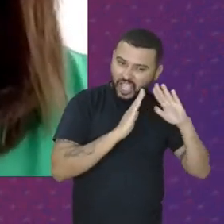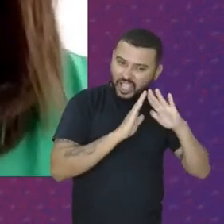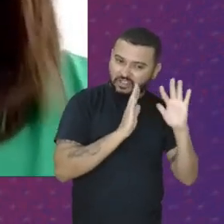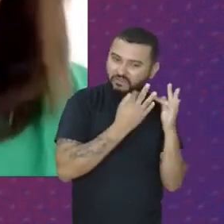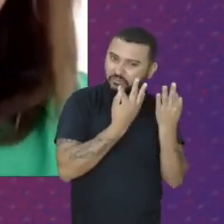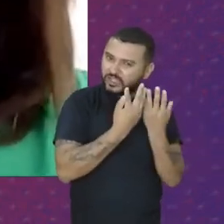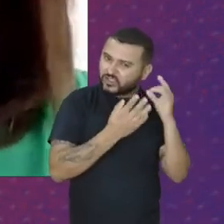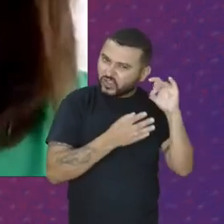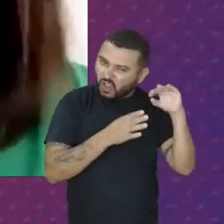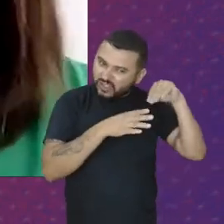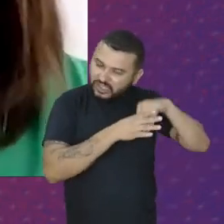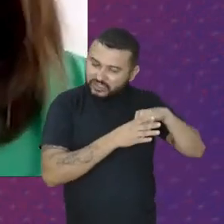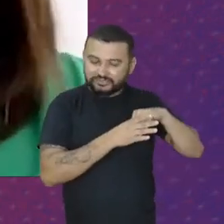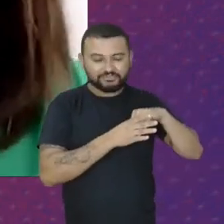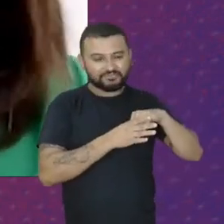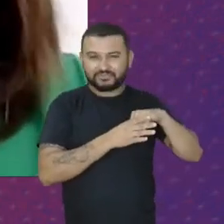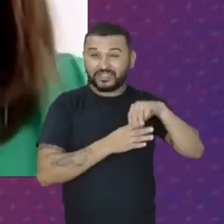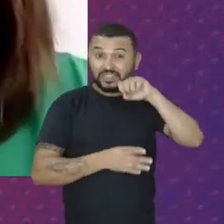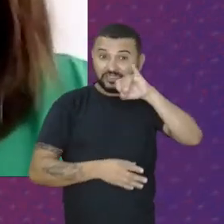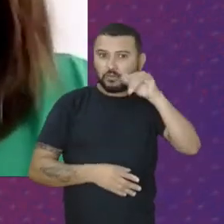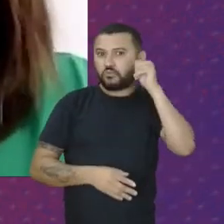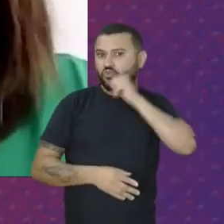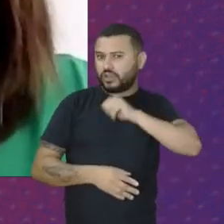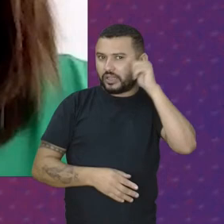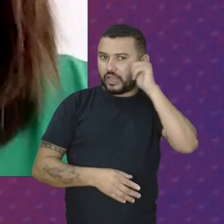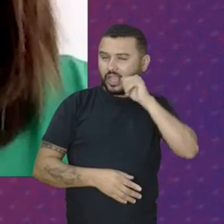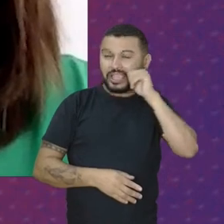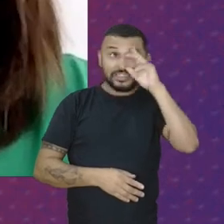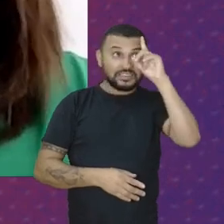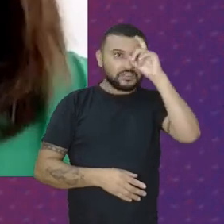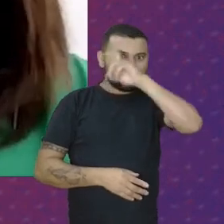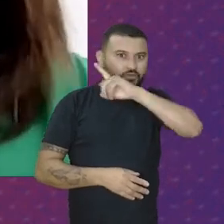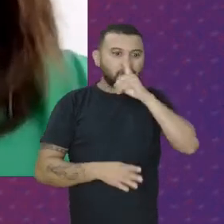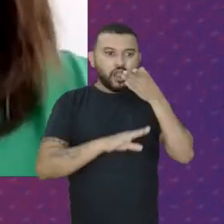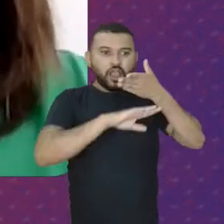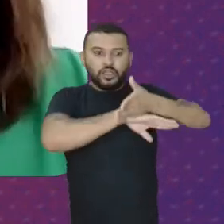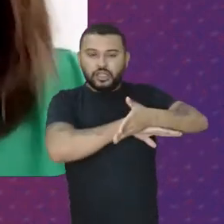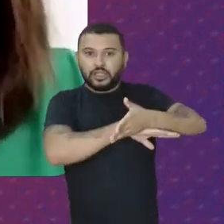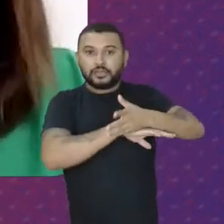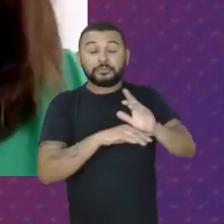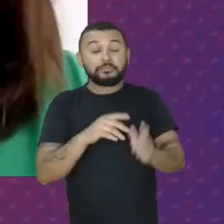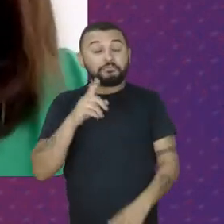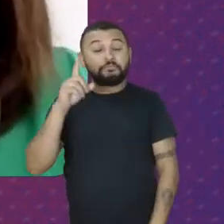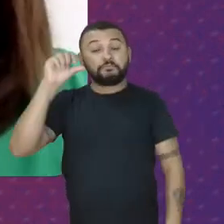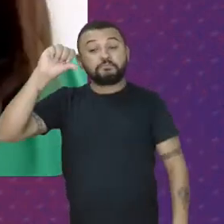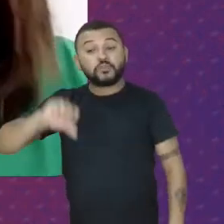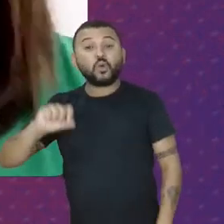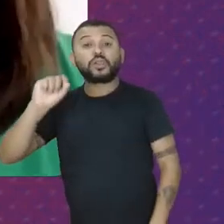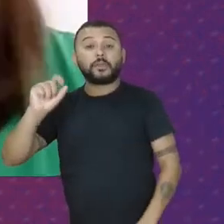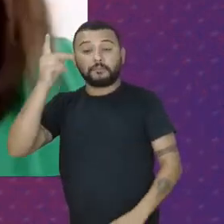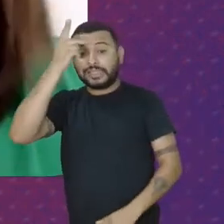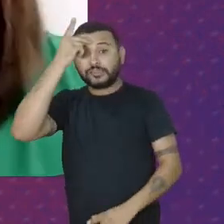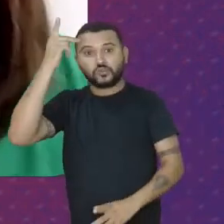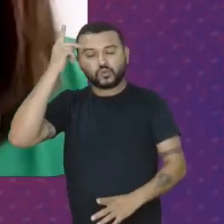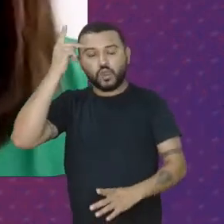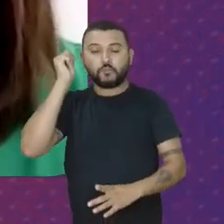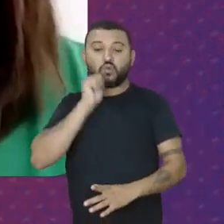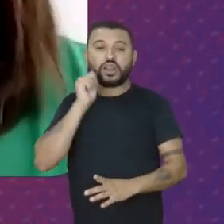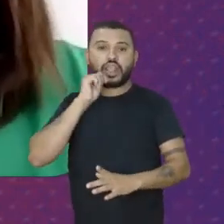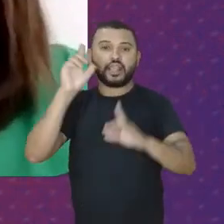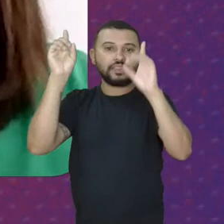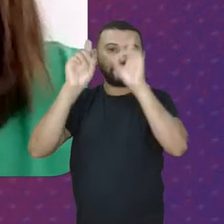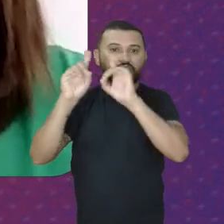lar. Então, se para qualquer mulher é difícil participar da política, para uma mulher com deficiência, você triplique